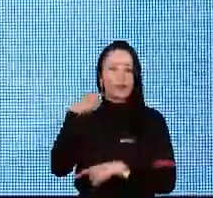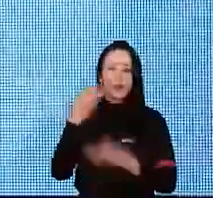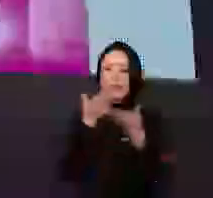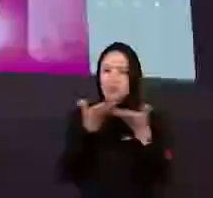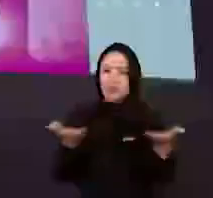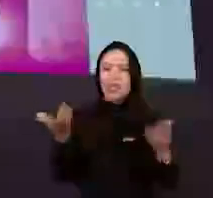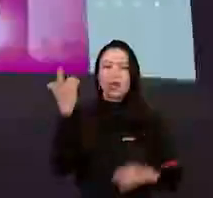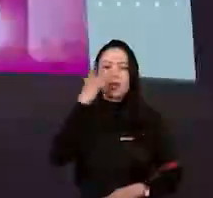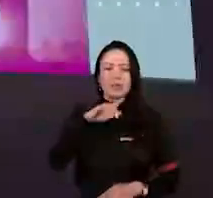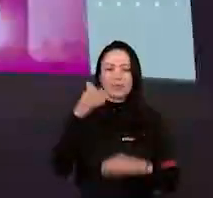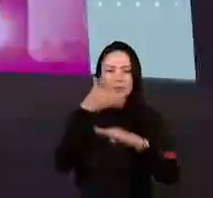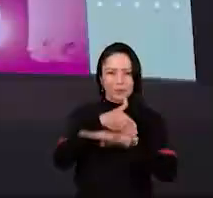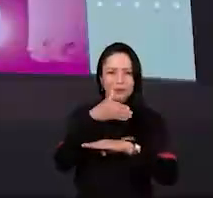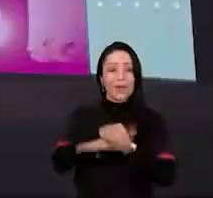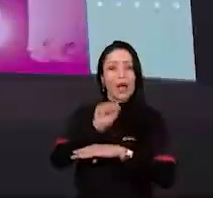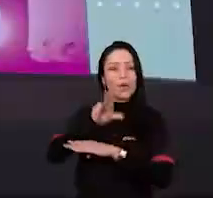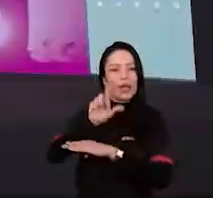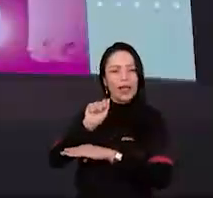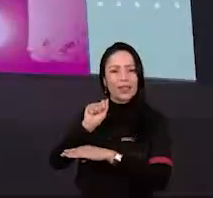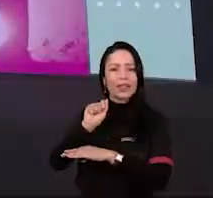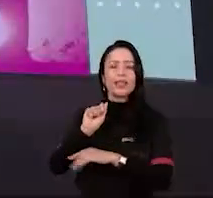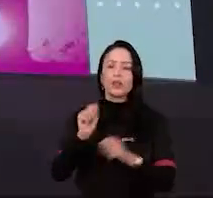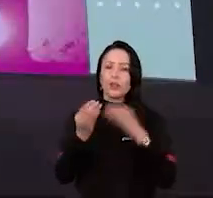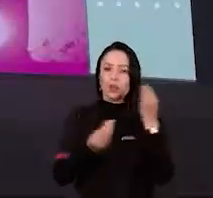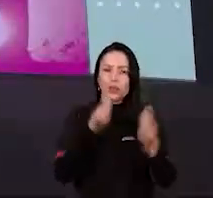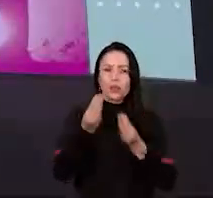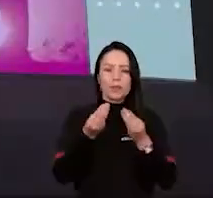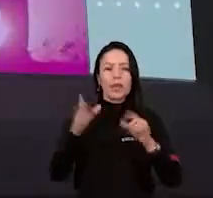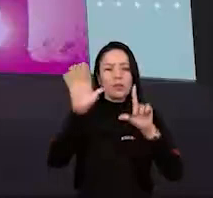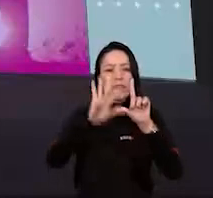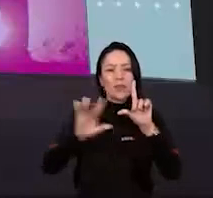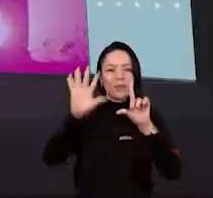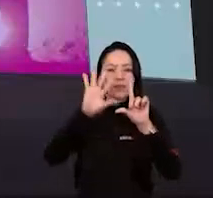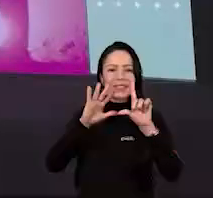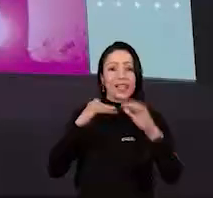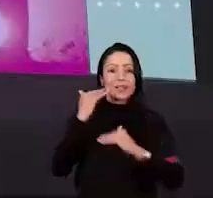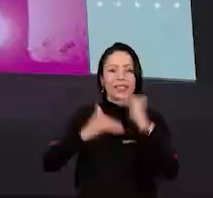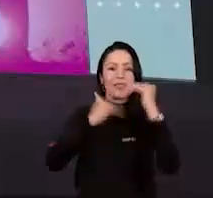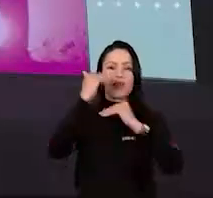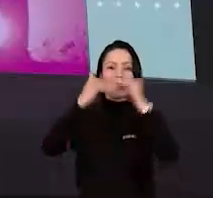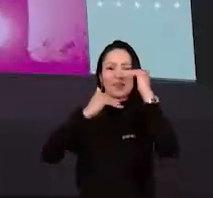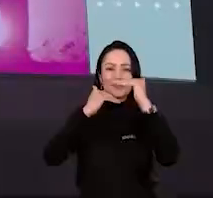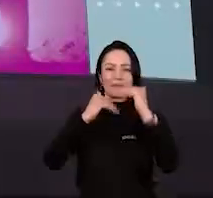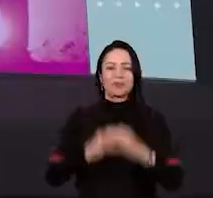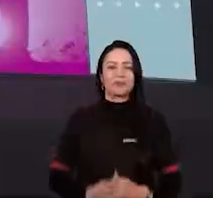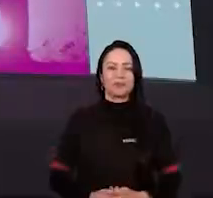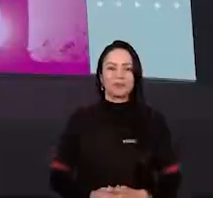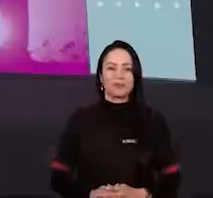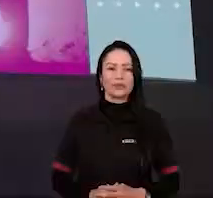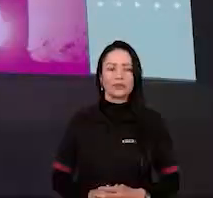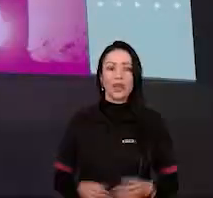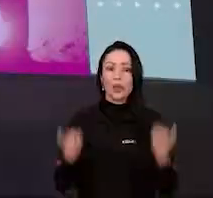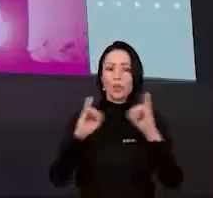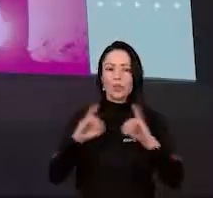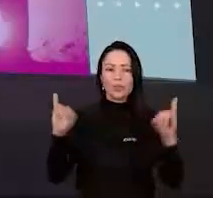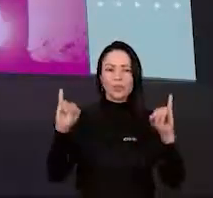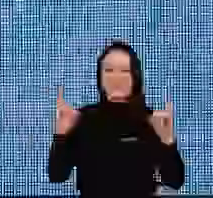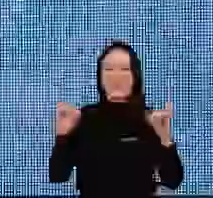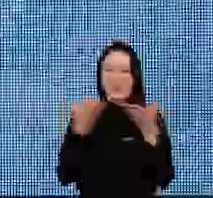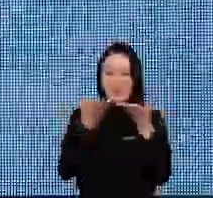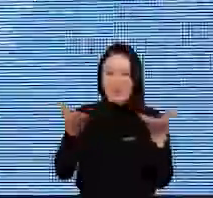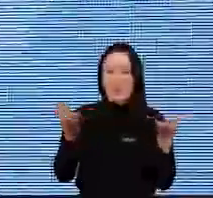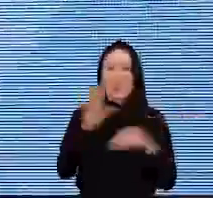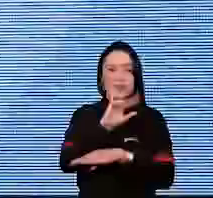vocês conseguirão acessar as aulas através da nossa plataforma no Desenvolve. E o último recado é que vocês